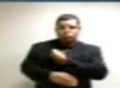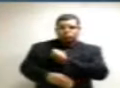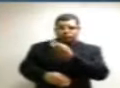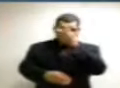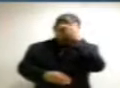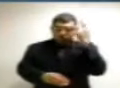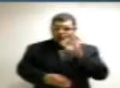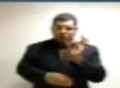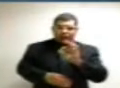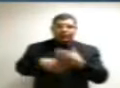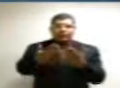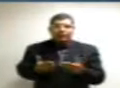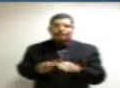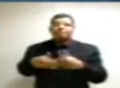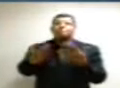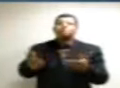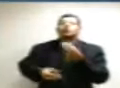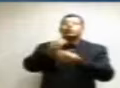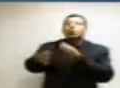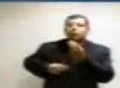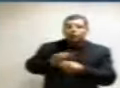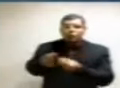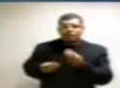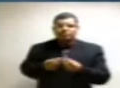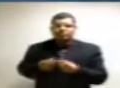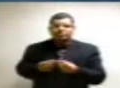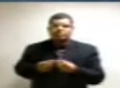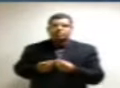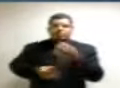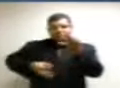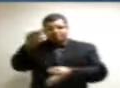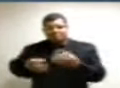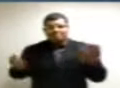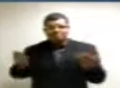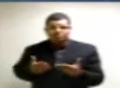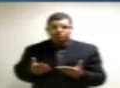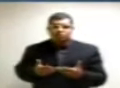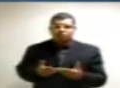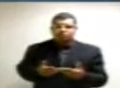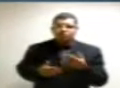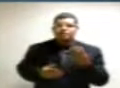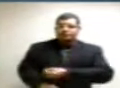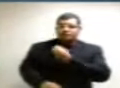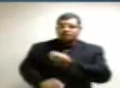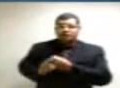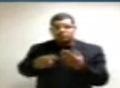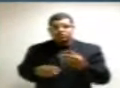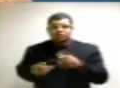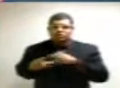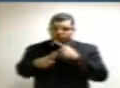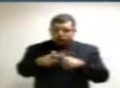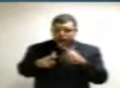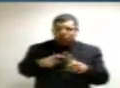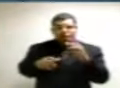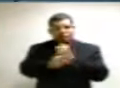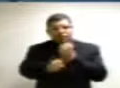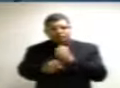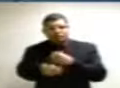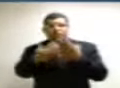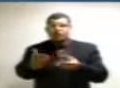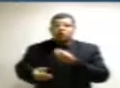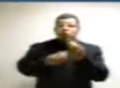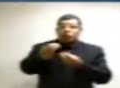número de desembargadores. Afinal de contas, o tribunal vive ou não uma crise